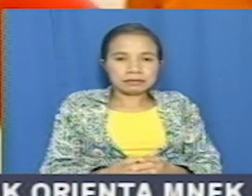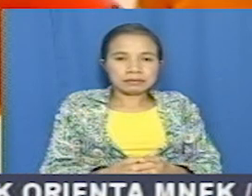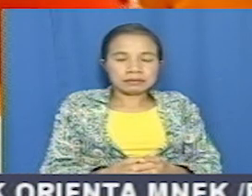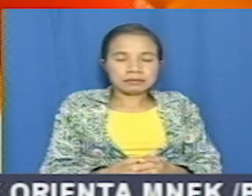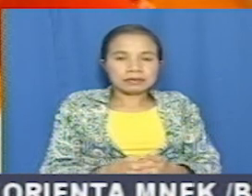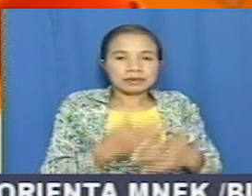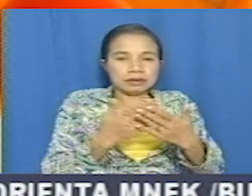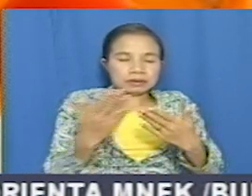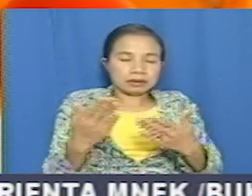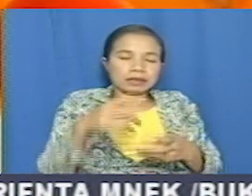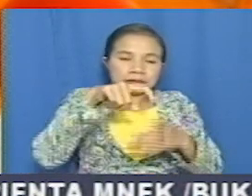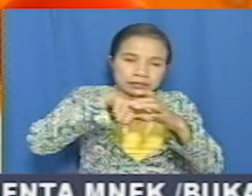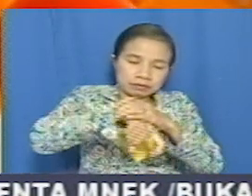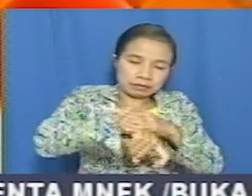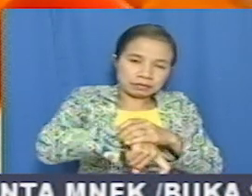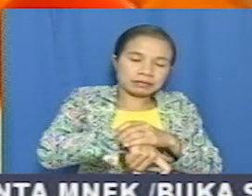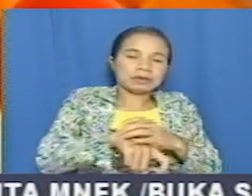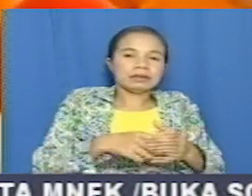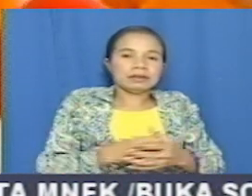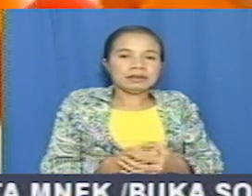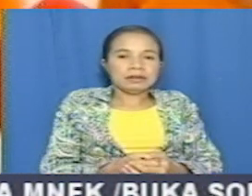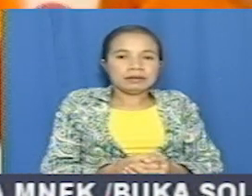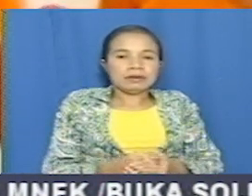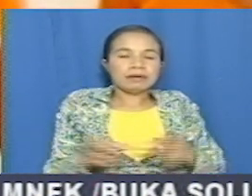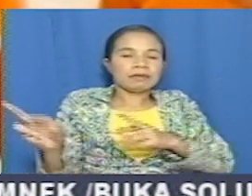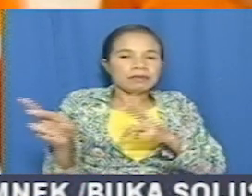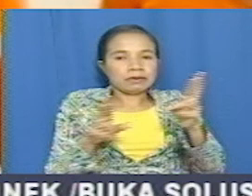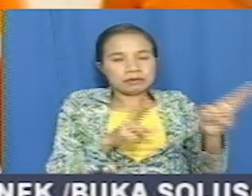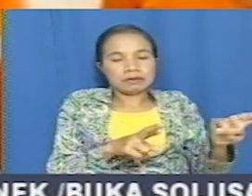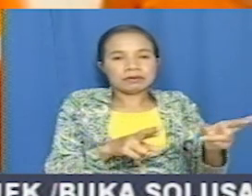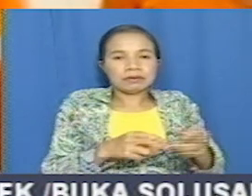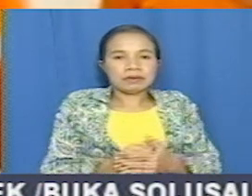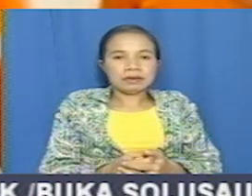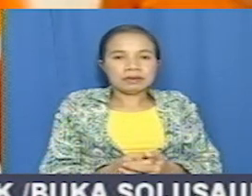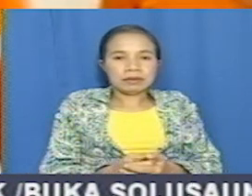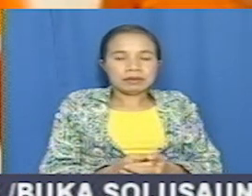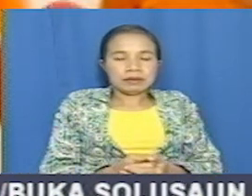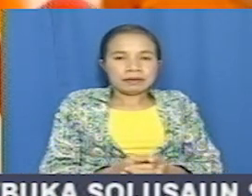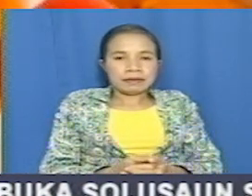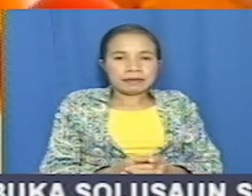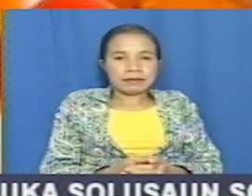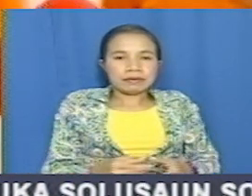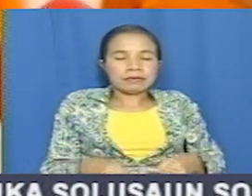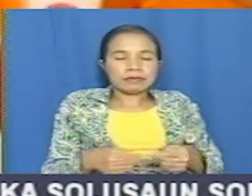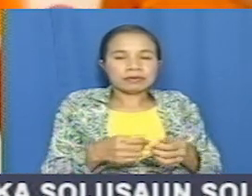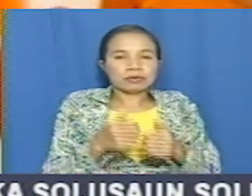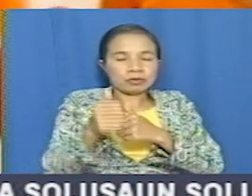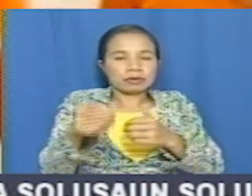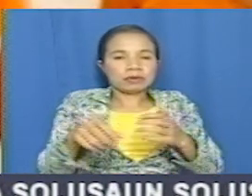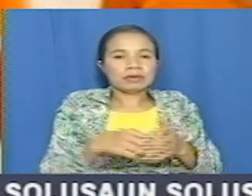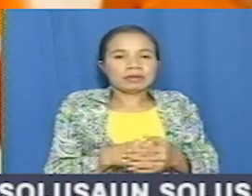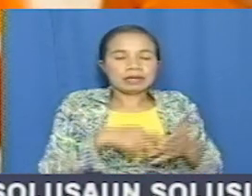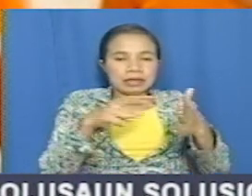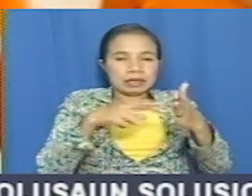máquina de perfuração ou equipamento de perfuração é pronto ou não, preenche as condições de Estrenebequia, tu ir lei, tu